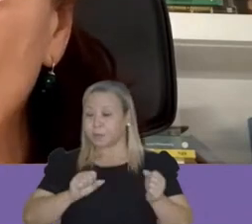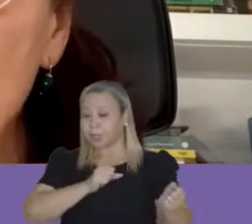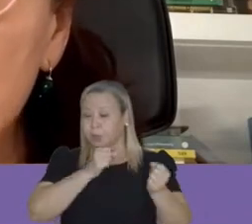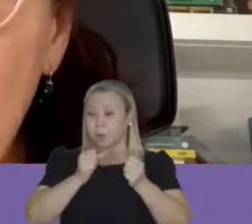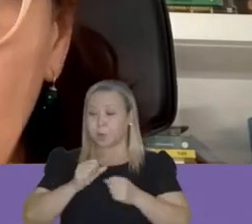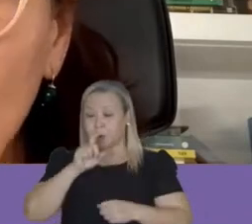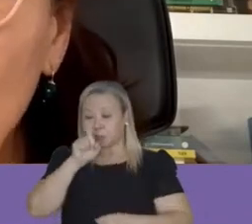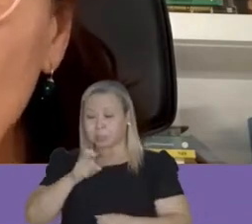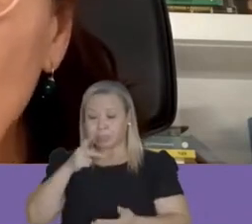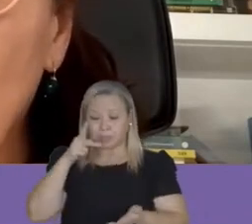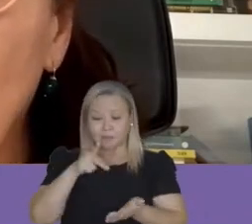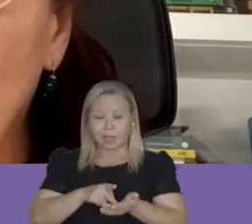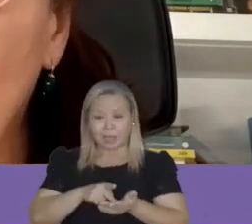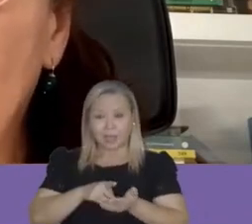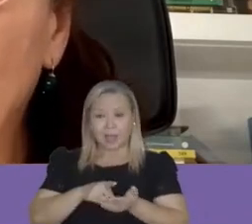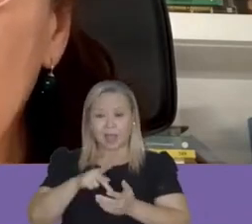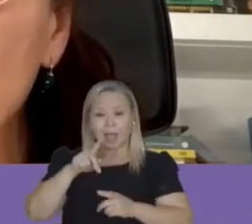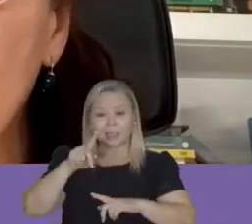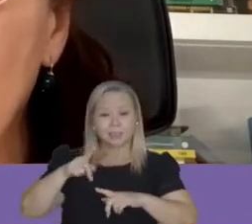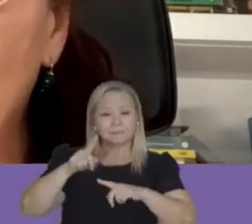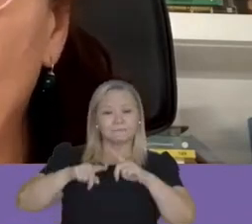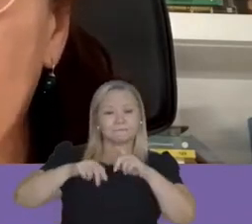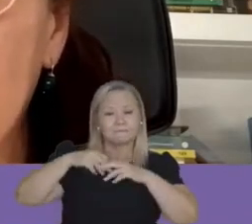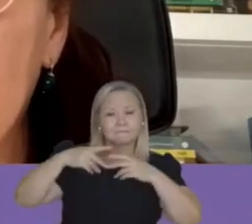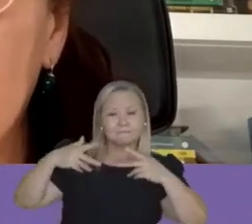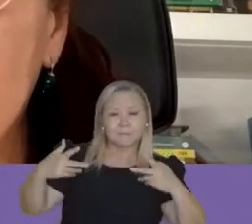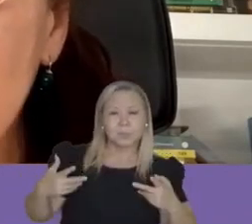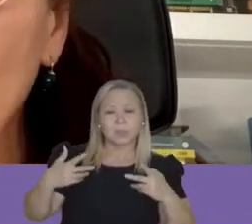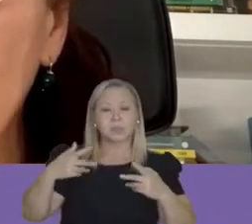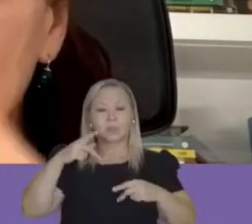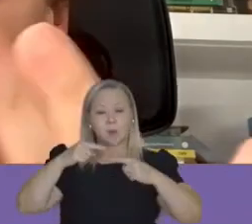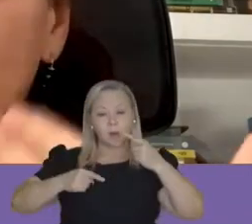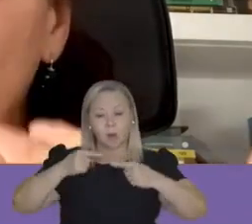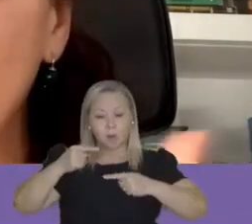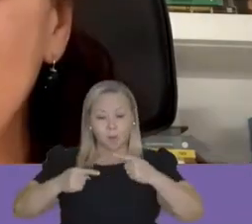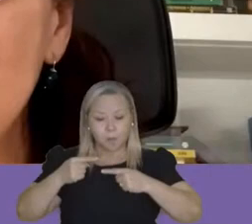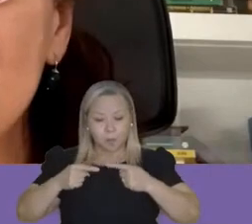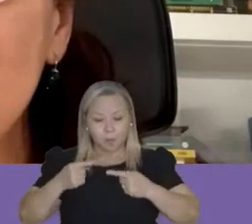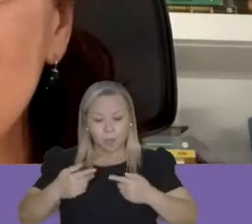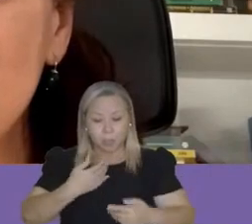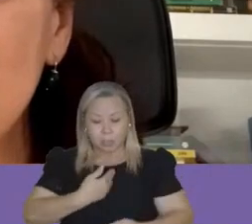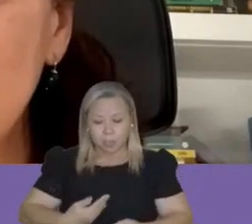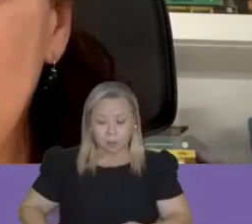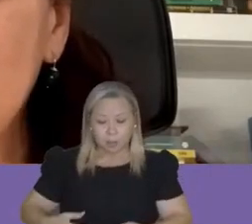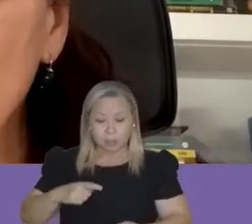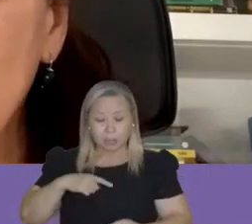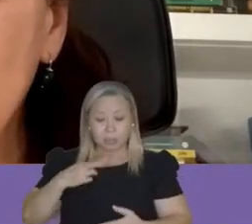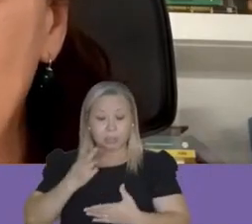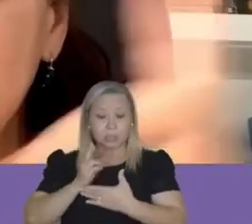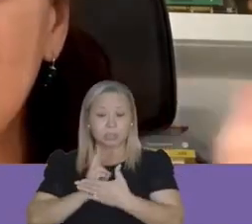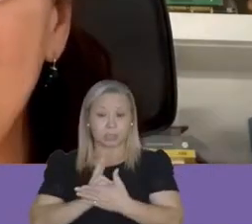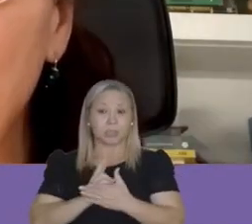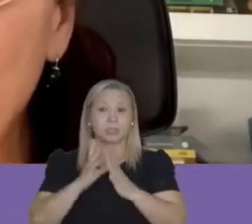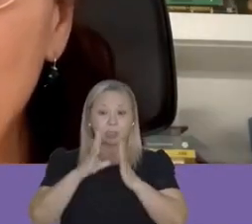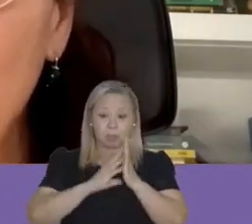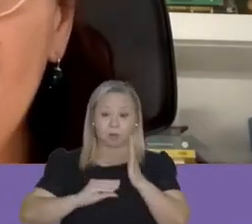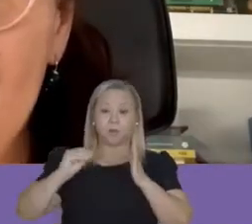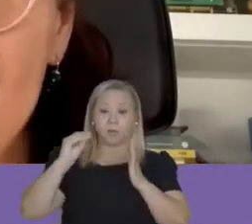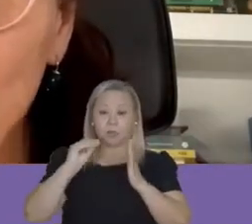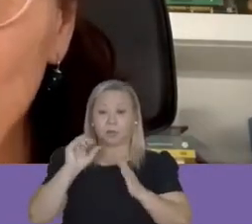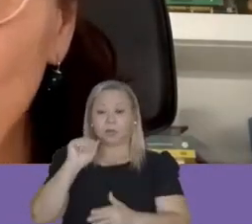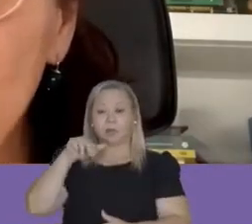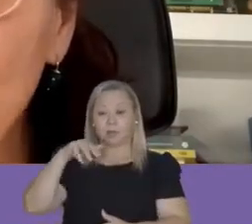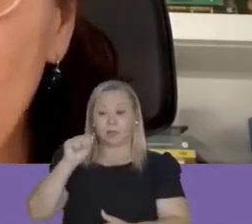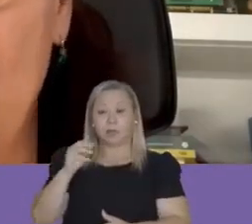ser, de fato, objeto de uma política pública. Tendo aqui como referência aquilo que a Ana Rita acabou